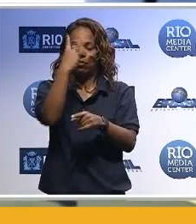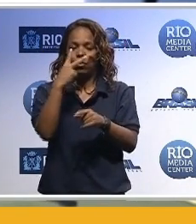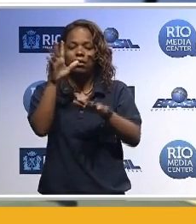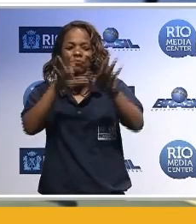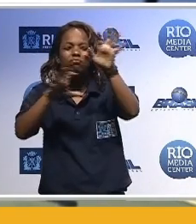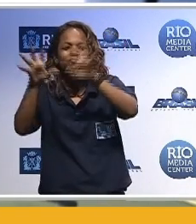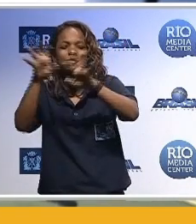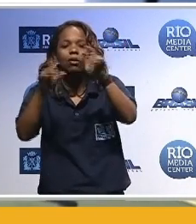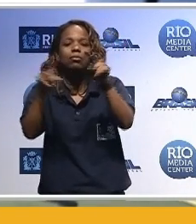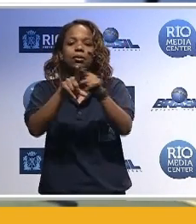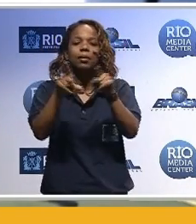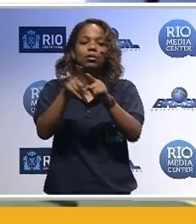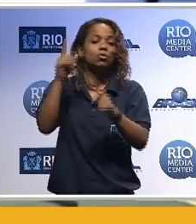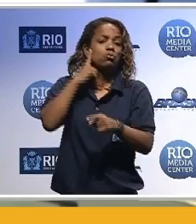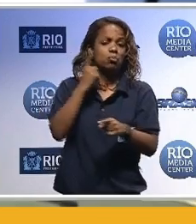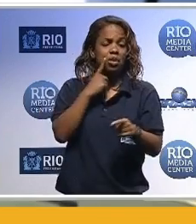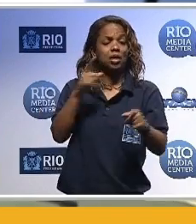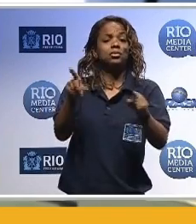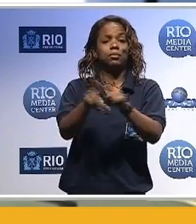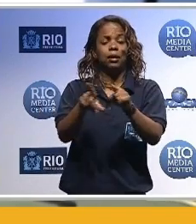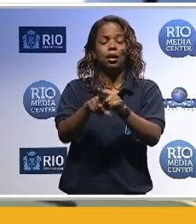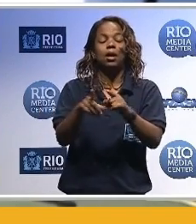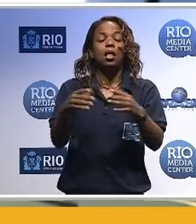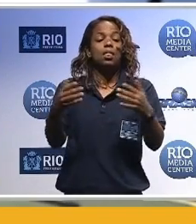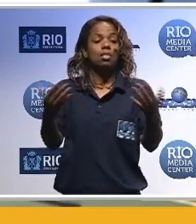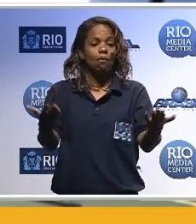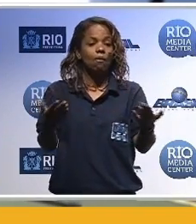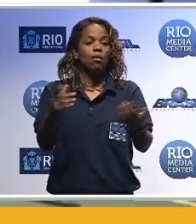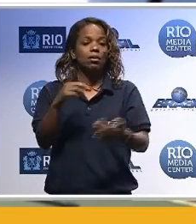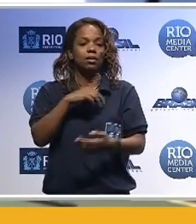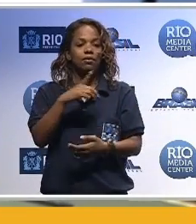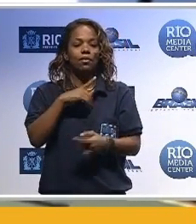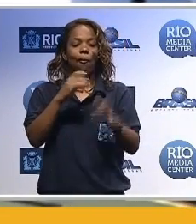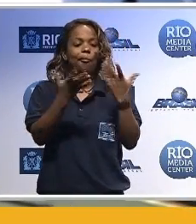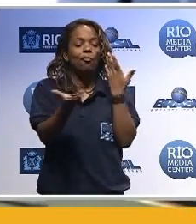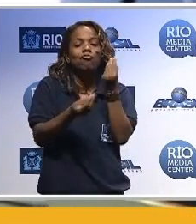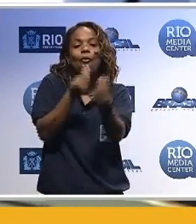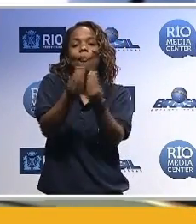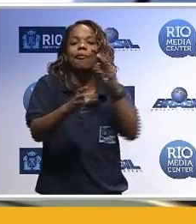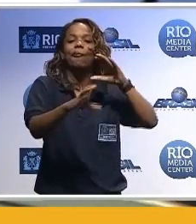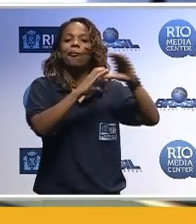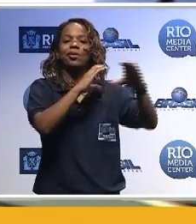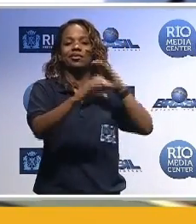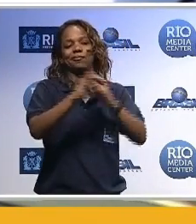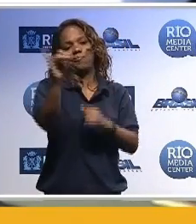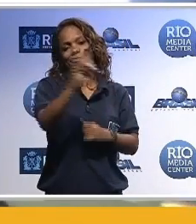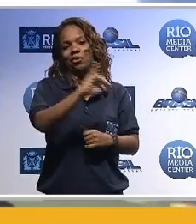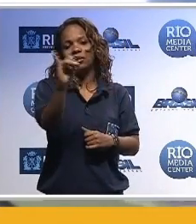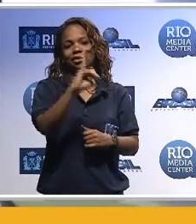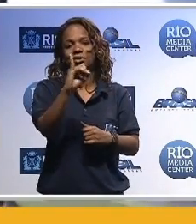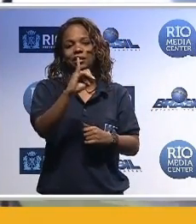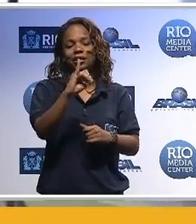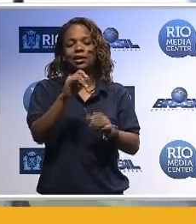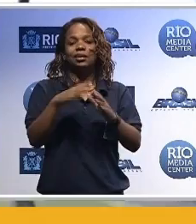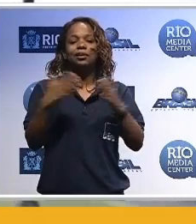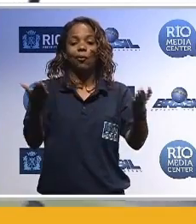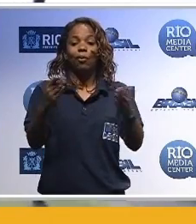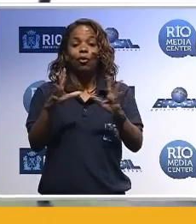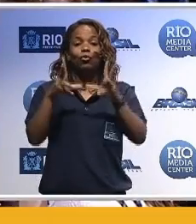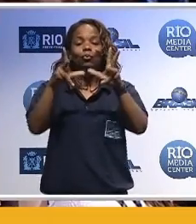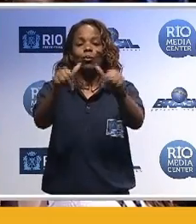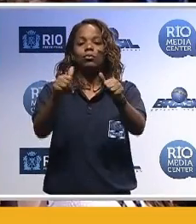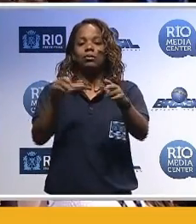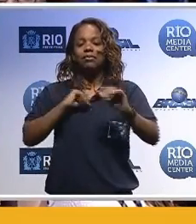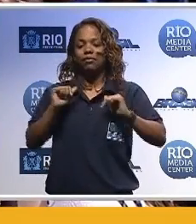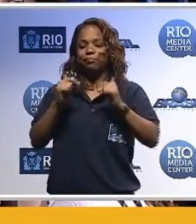deficiência auditiva, né? Então, também a comunicação para essas pessoas é importante. E aí, todo esse